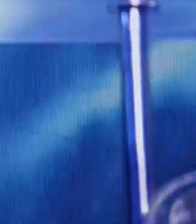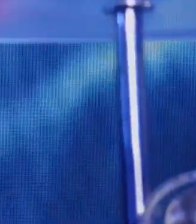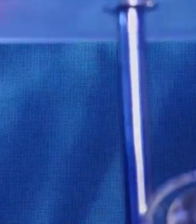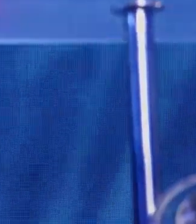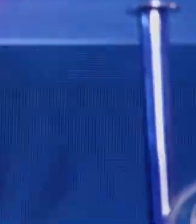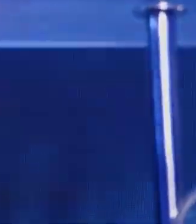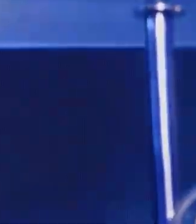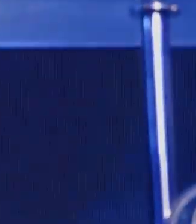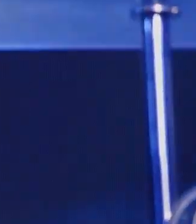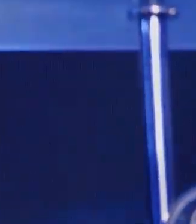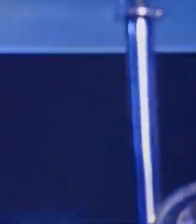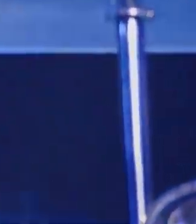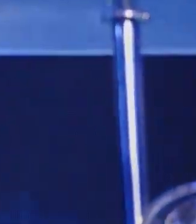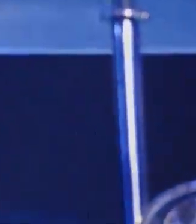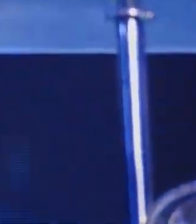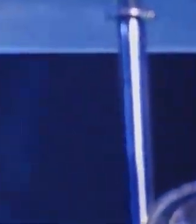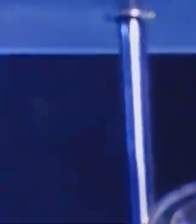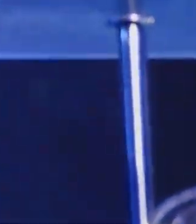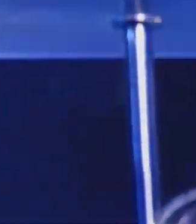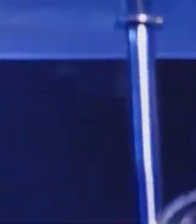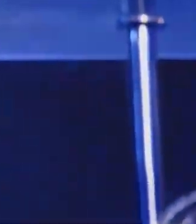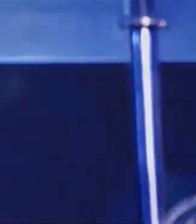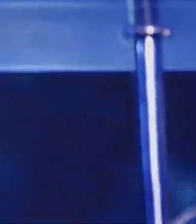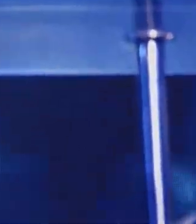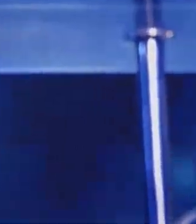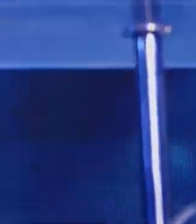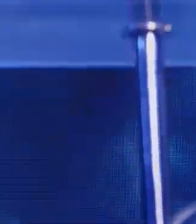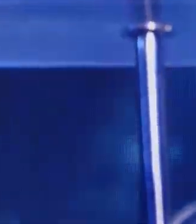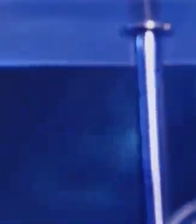sou escolhido